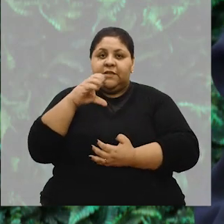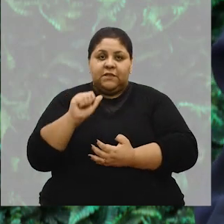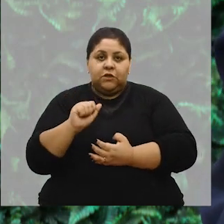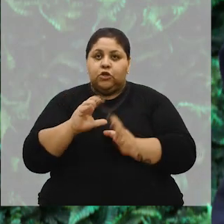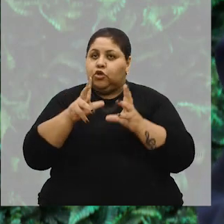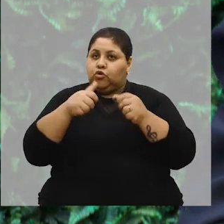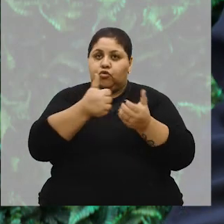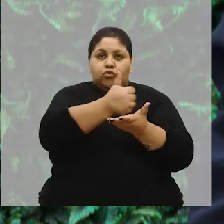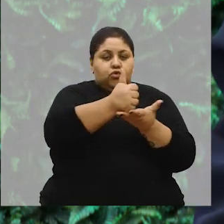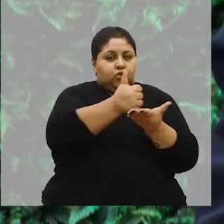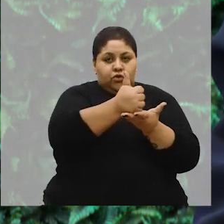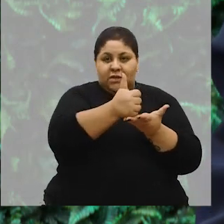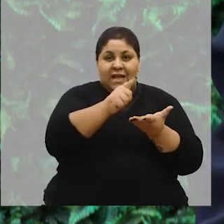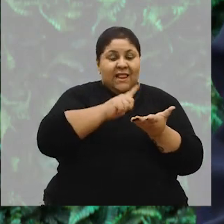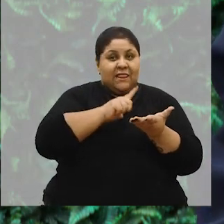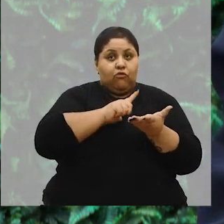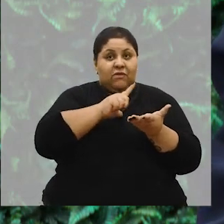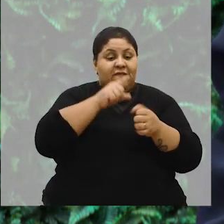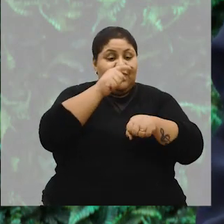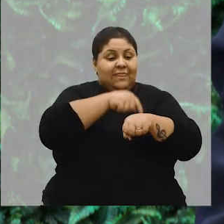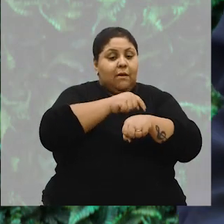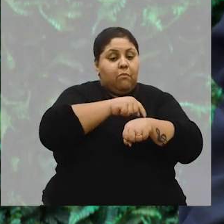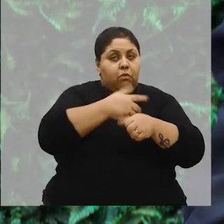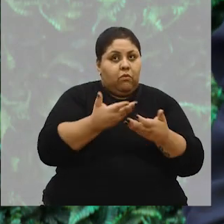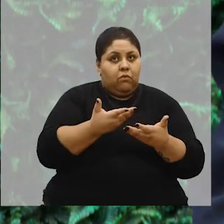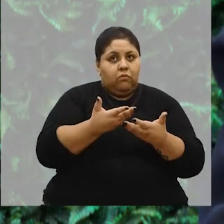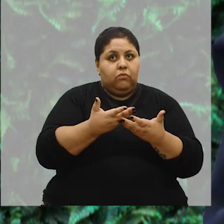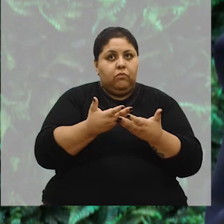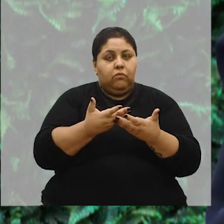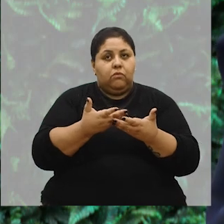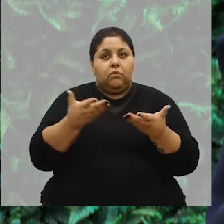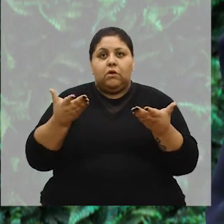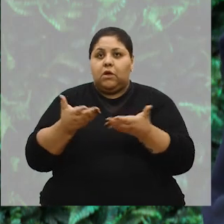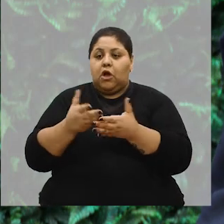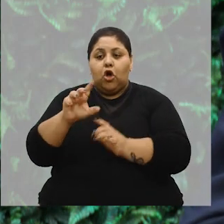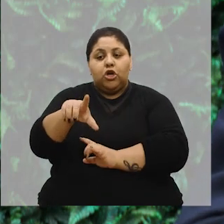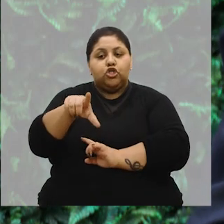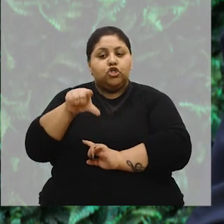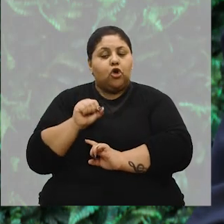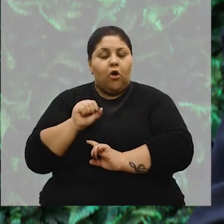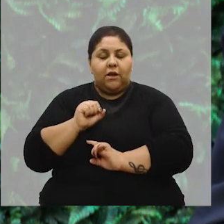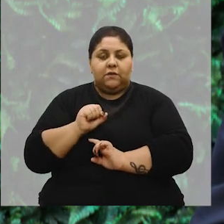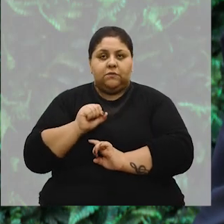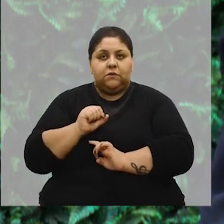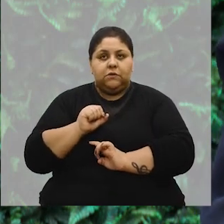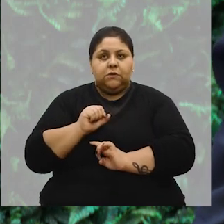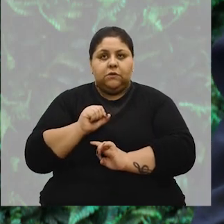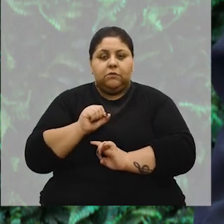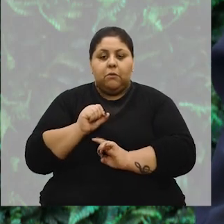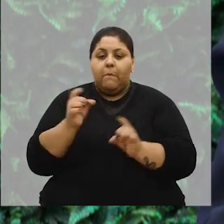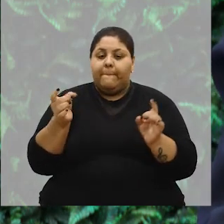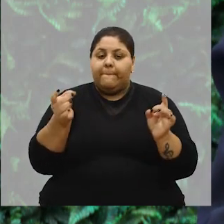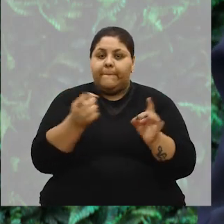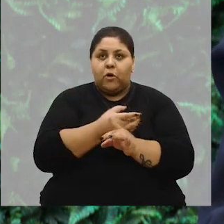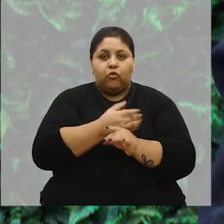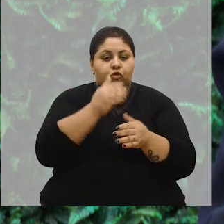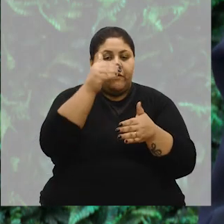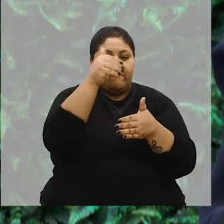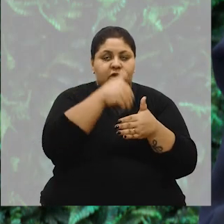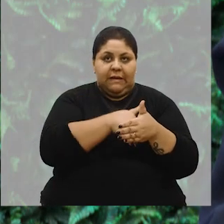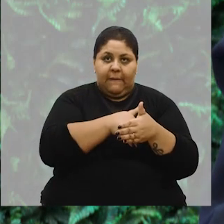são as coisas básicas, porque ele não teve tempo, e deixa ele facultativamente pronto para